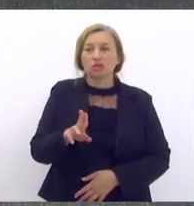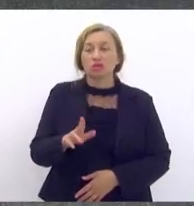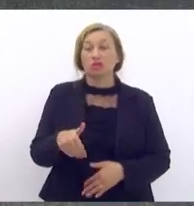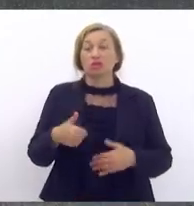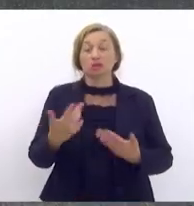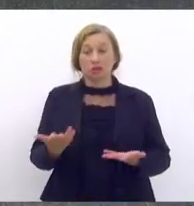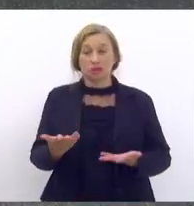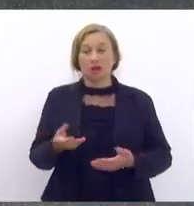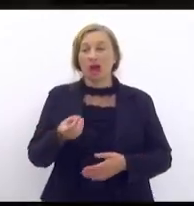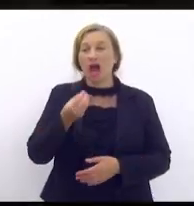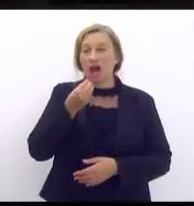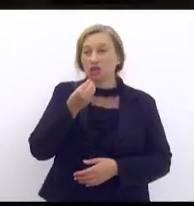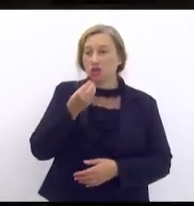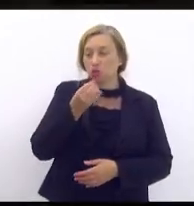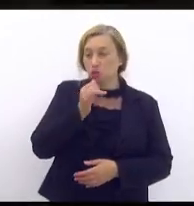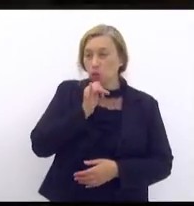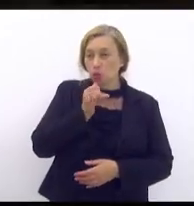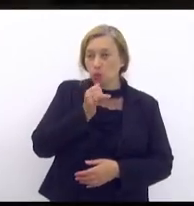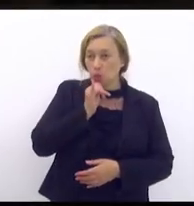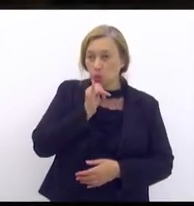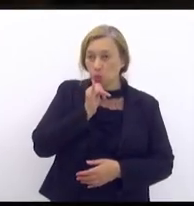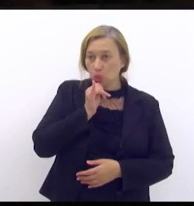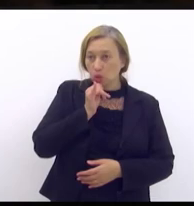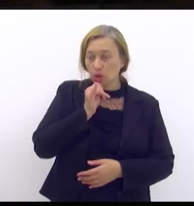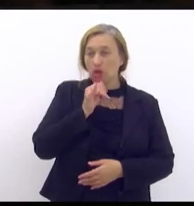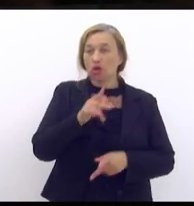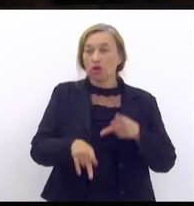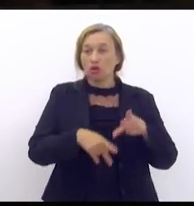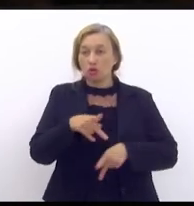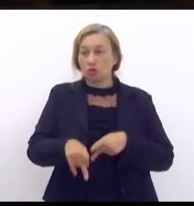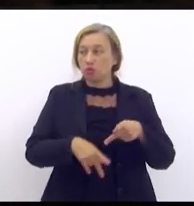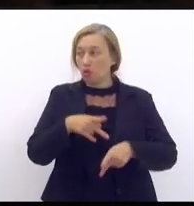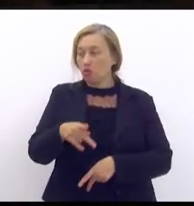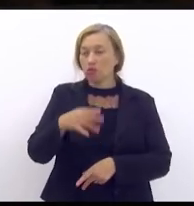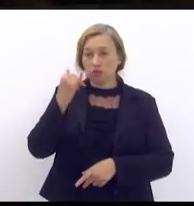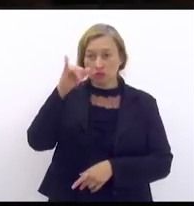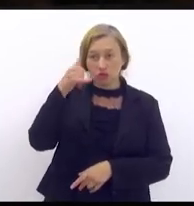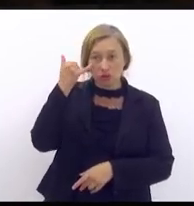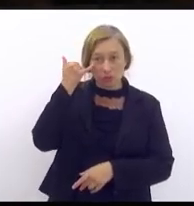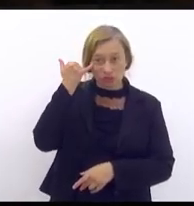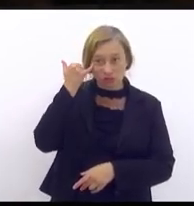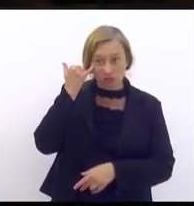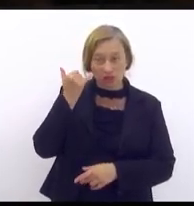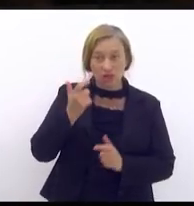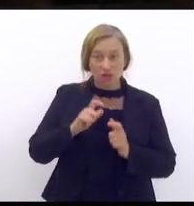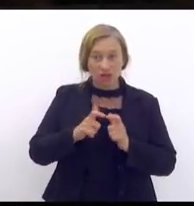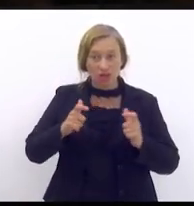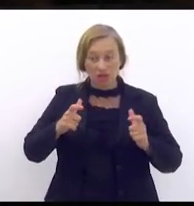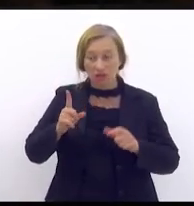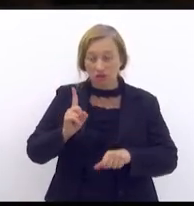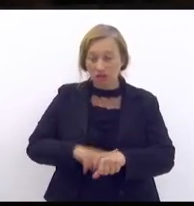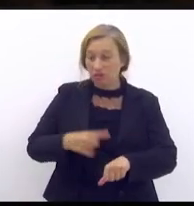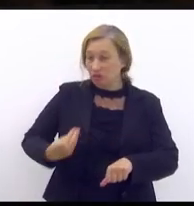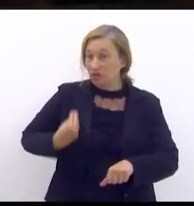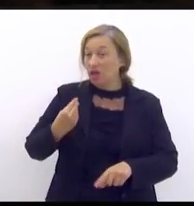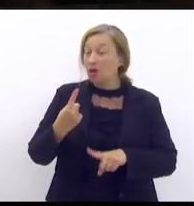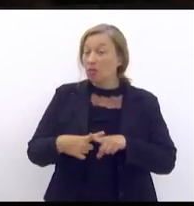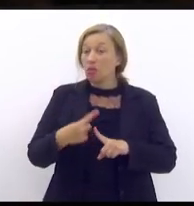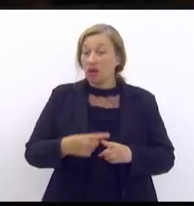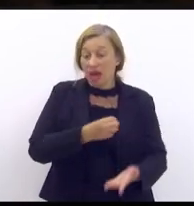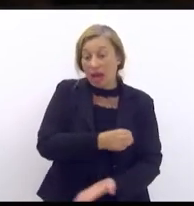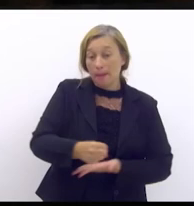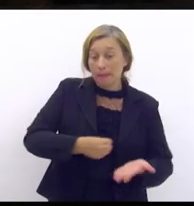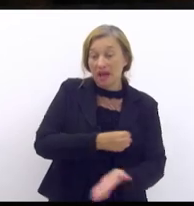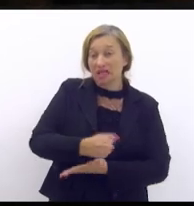toa que a longevidade do povo japonês é muito grande, porque a base alimentar